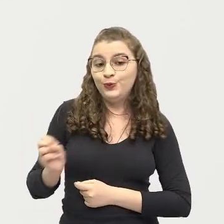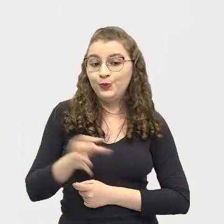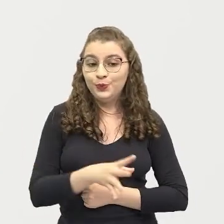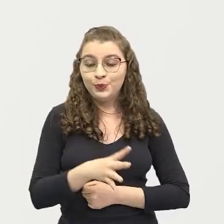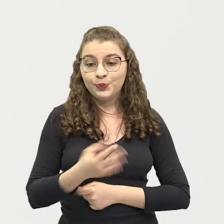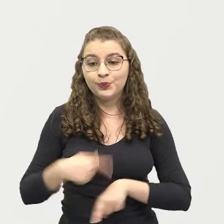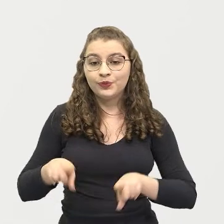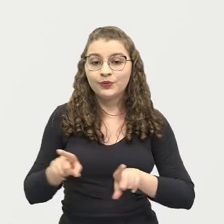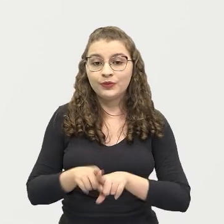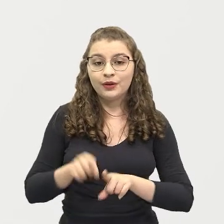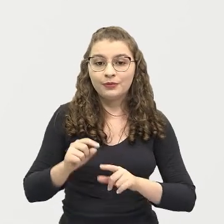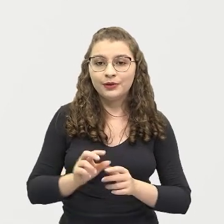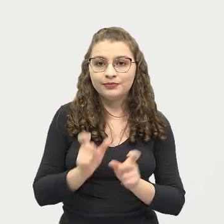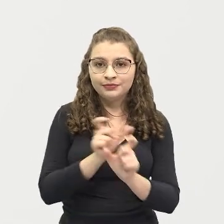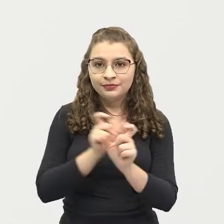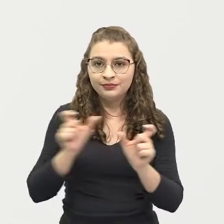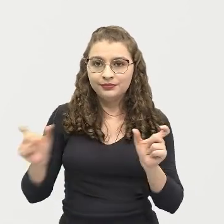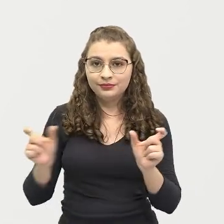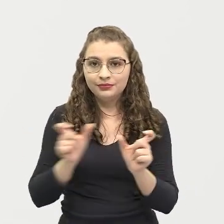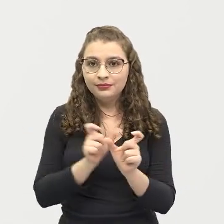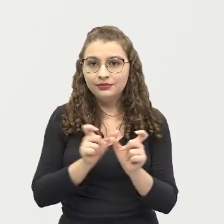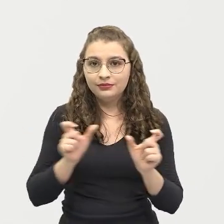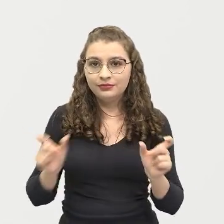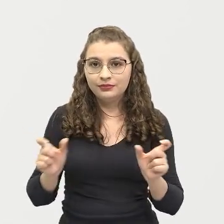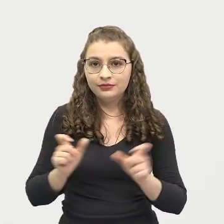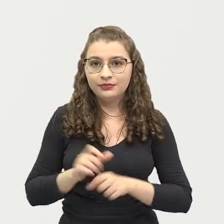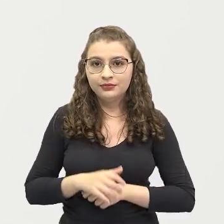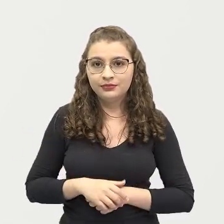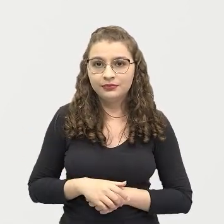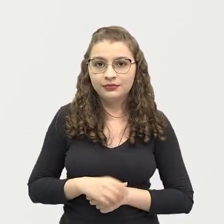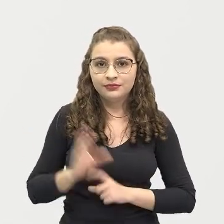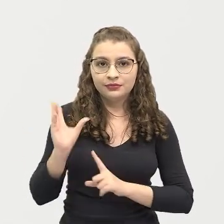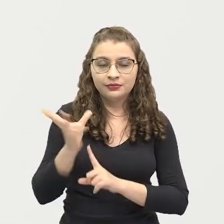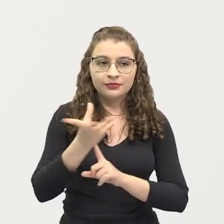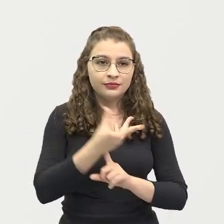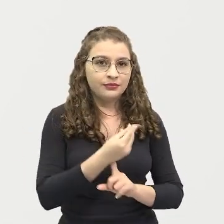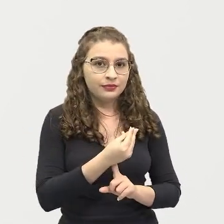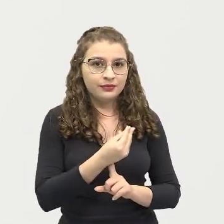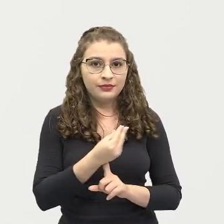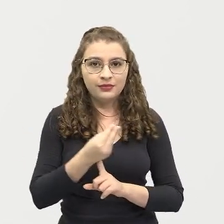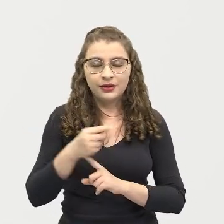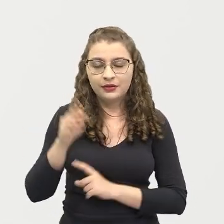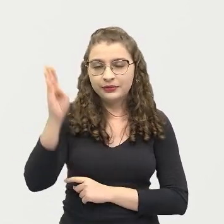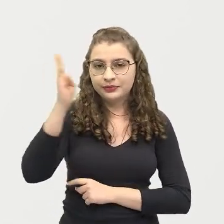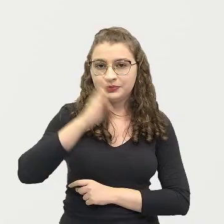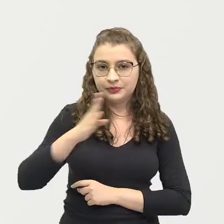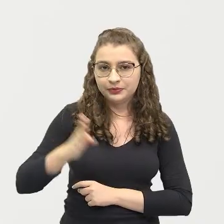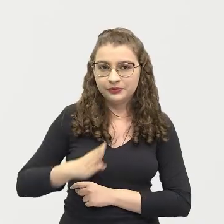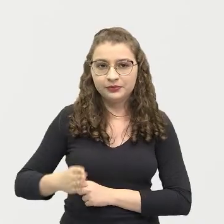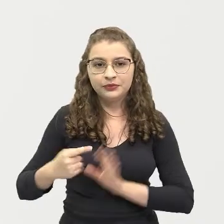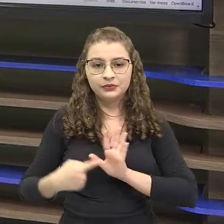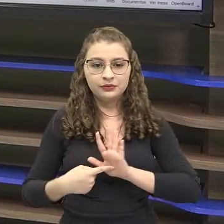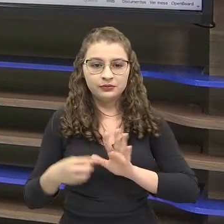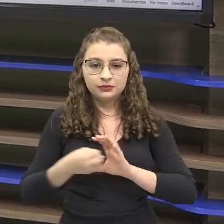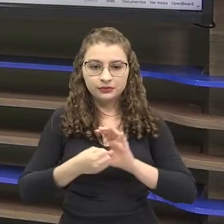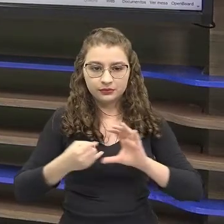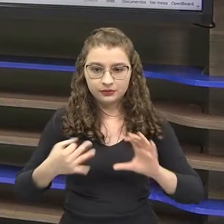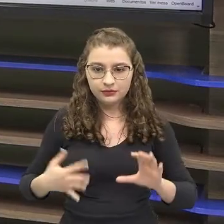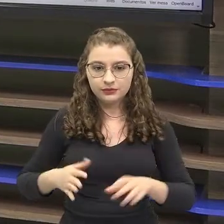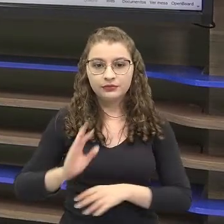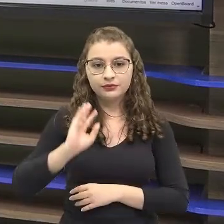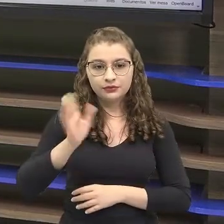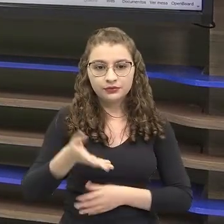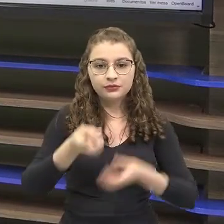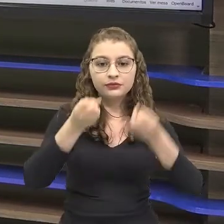indicar um novo sinônimo, uma nova estrutura para a arte brasileira. Então, eles vão indicar essas características aí. Falei